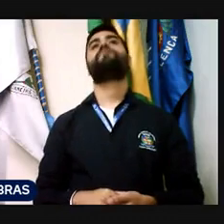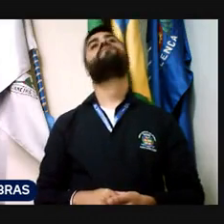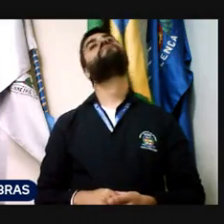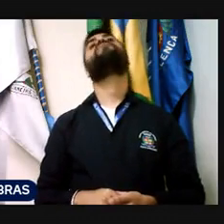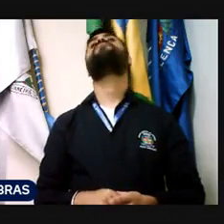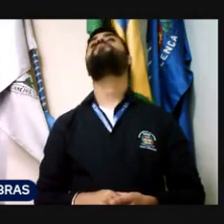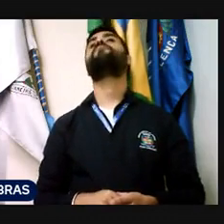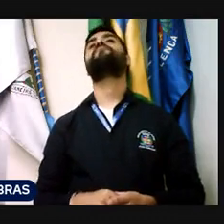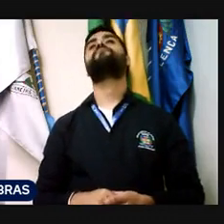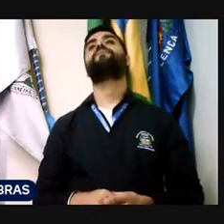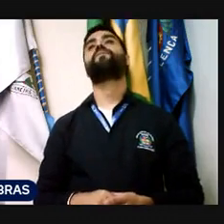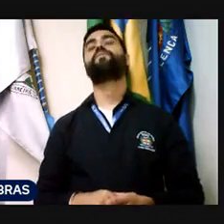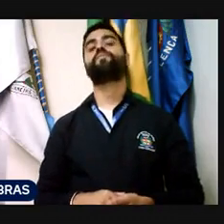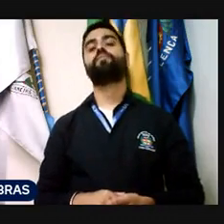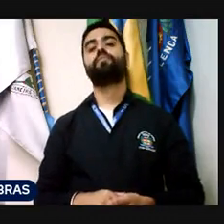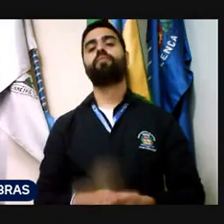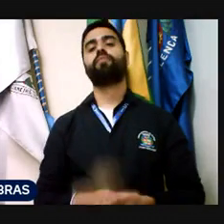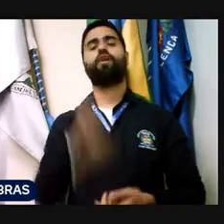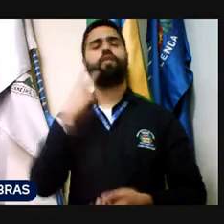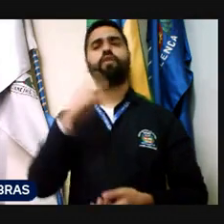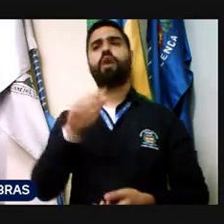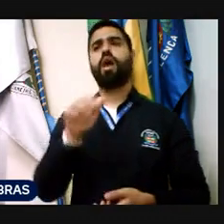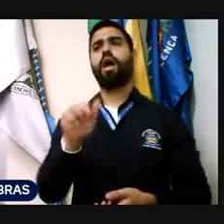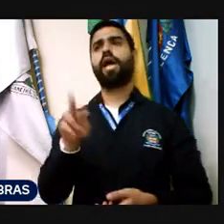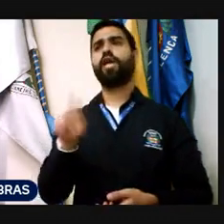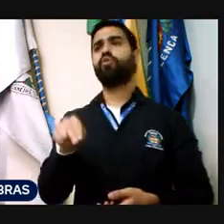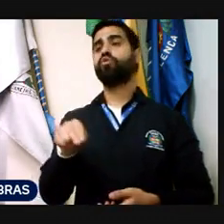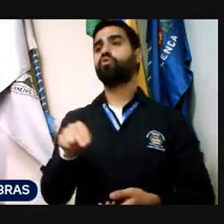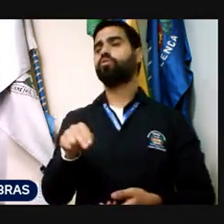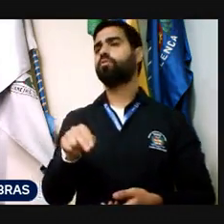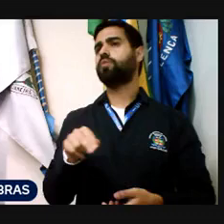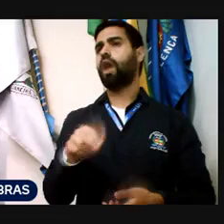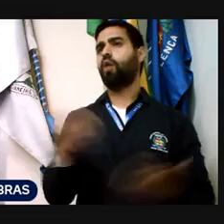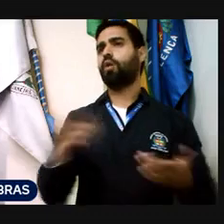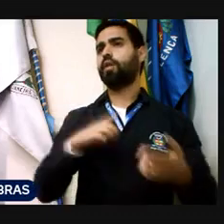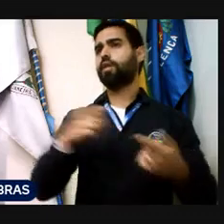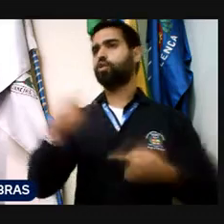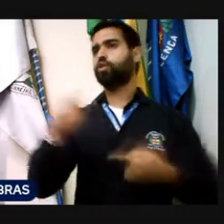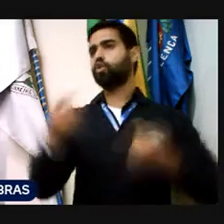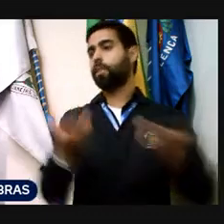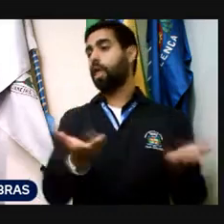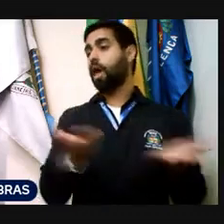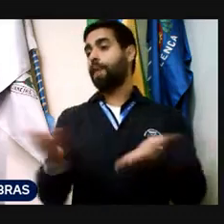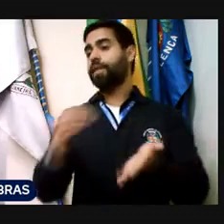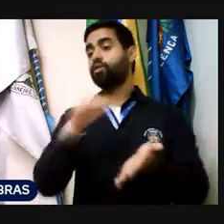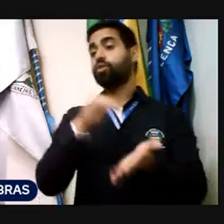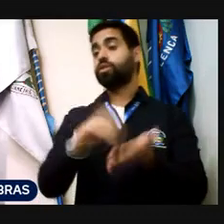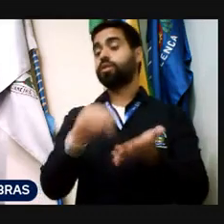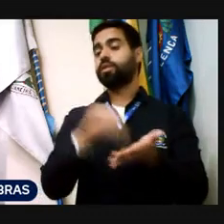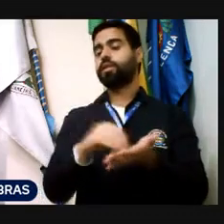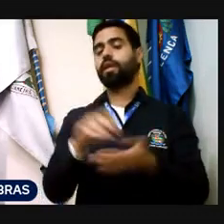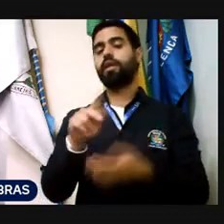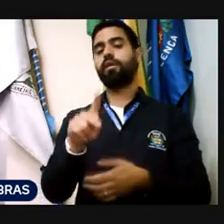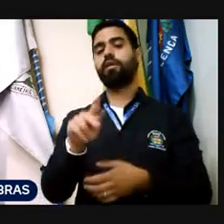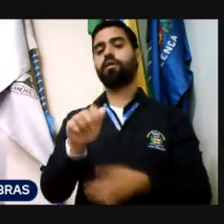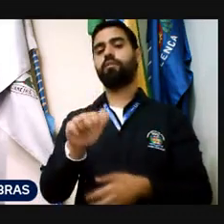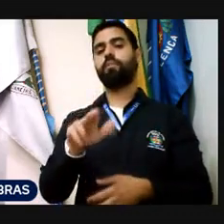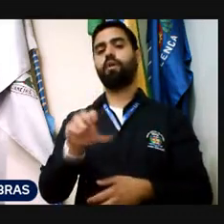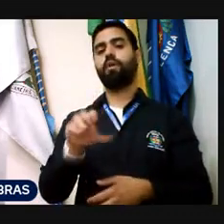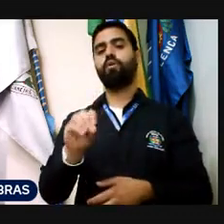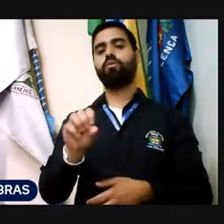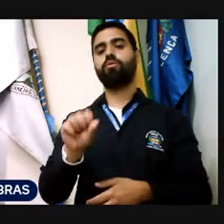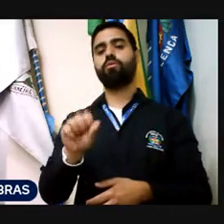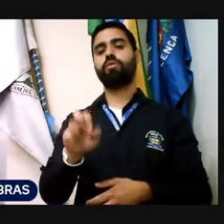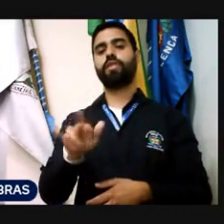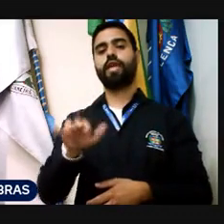Ailton Batista está em discussão para ser encaminhado ao secretário de Meio Ambiente, Paulo Sérgio Gomes